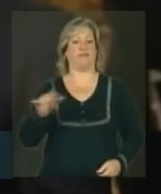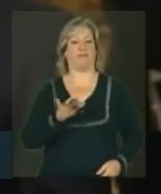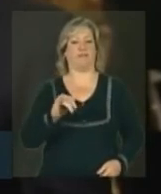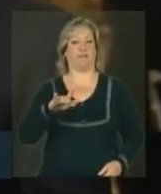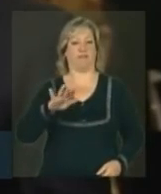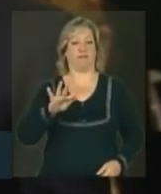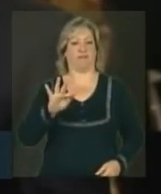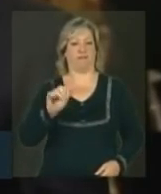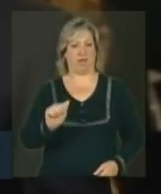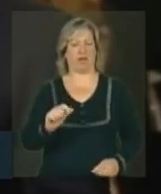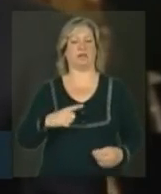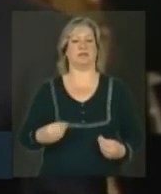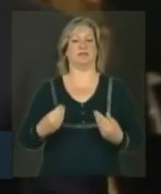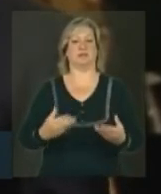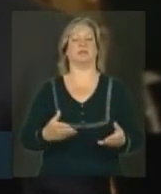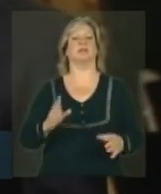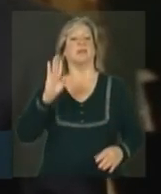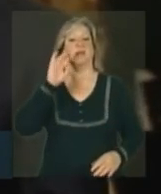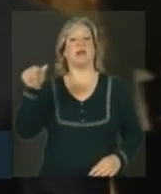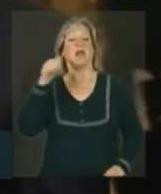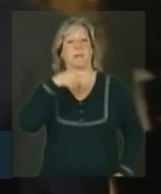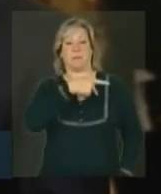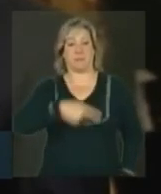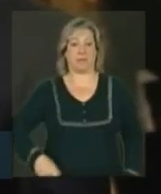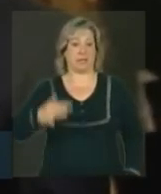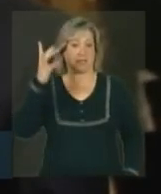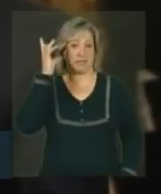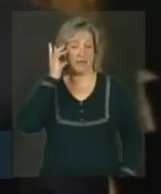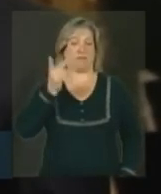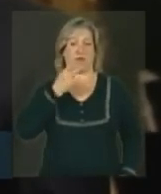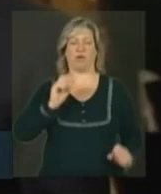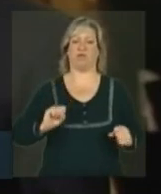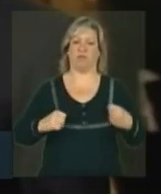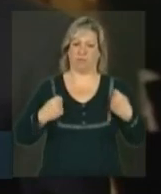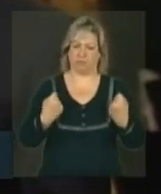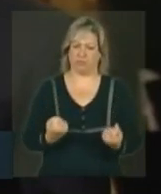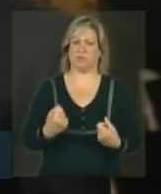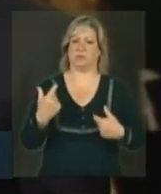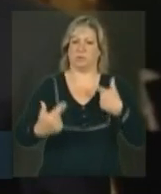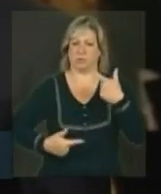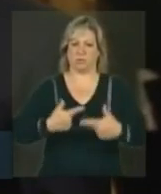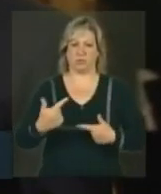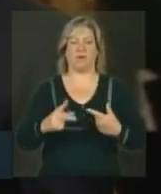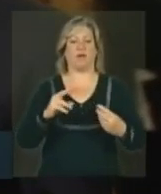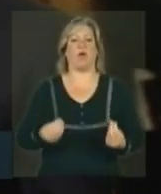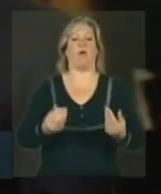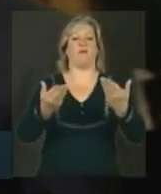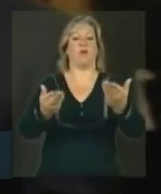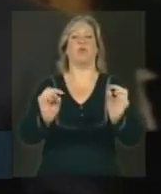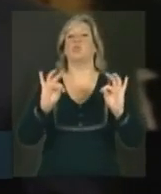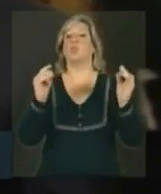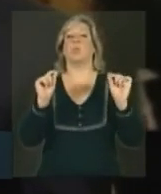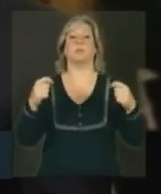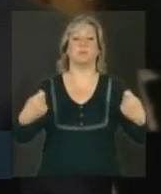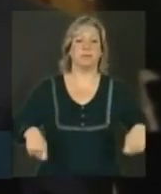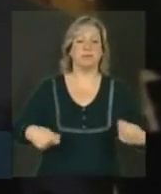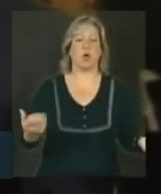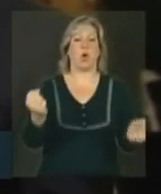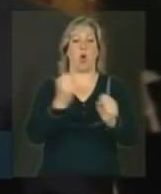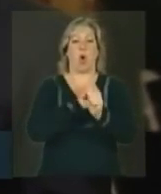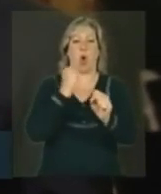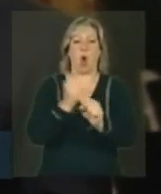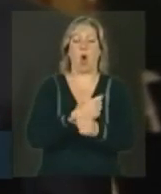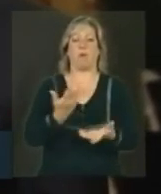a presidenta reafirmou pessoalmente o empenho que fará para oferecer as condições adequadas de infraestrutura,